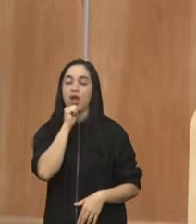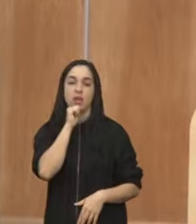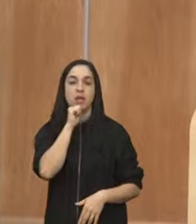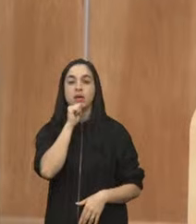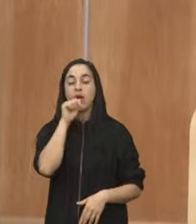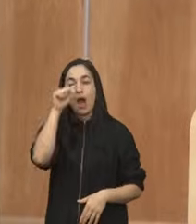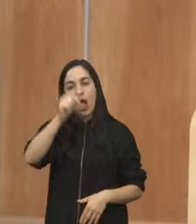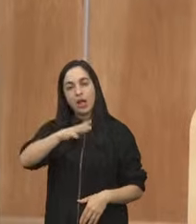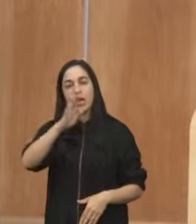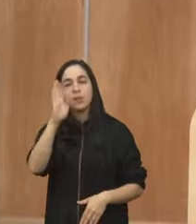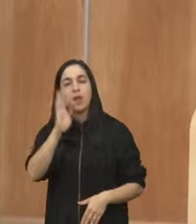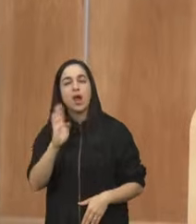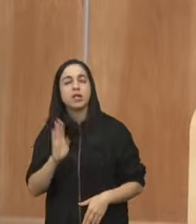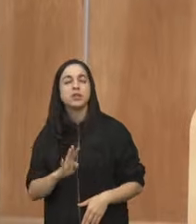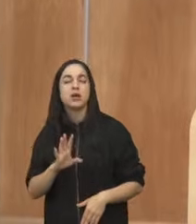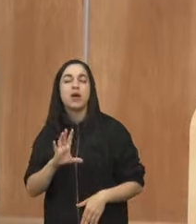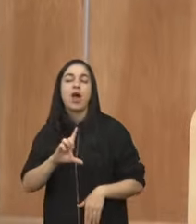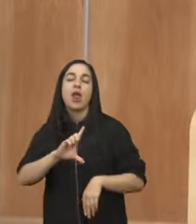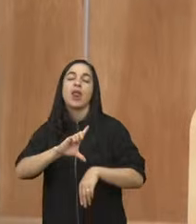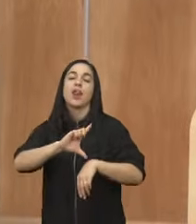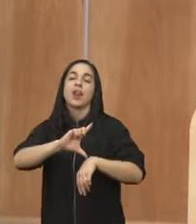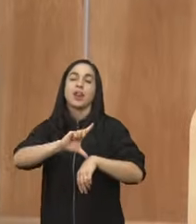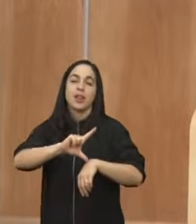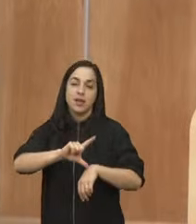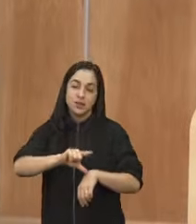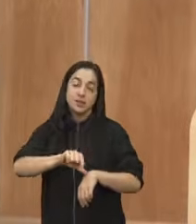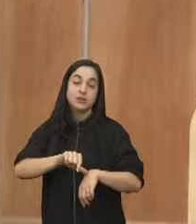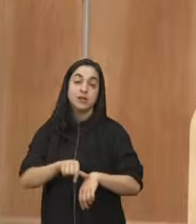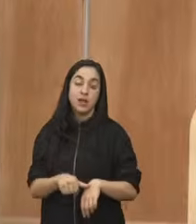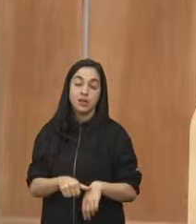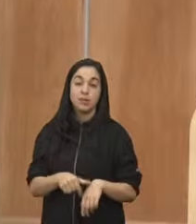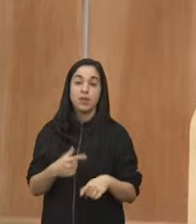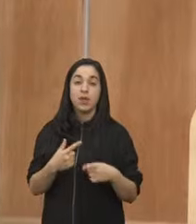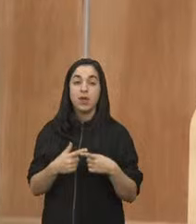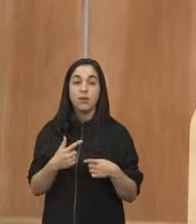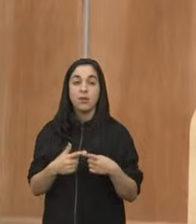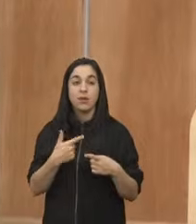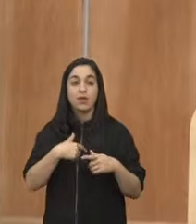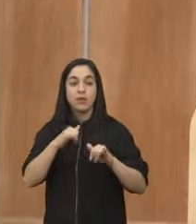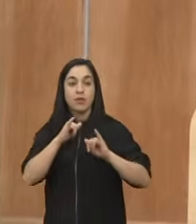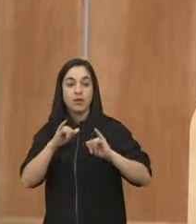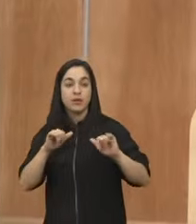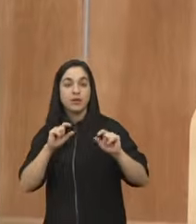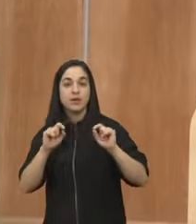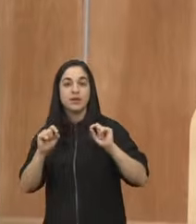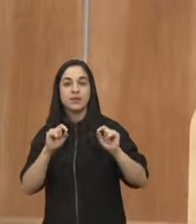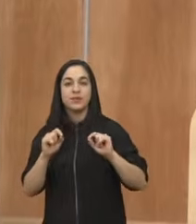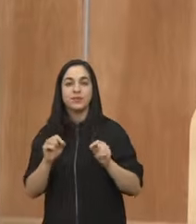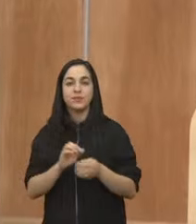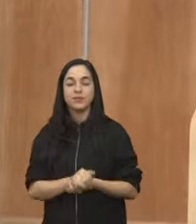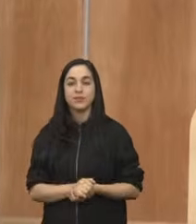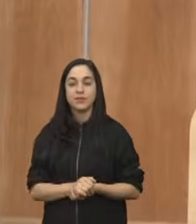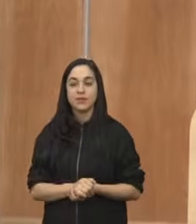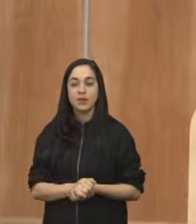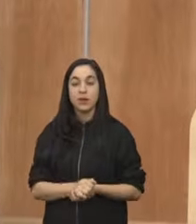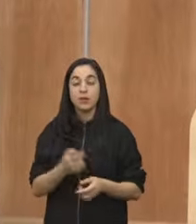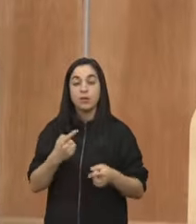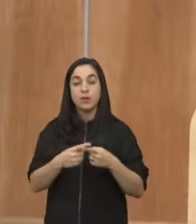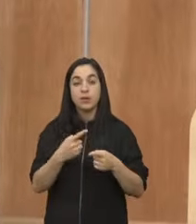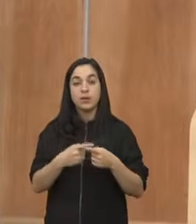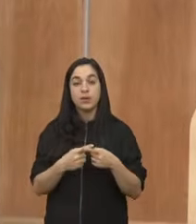Aqui o Brasil estava muito atrasado. E por que eu estou falando isso para vocês? Porque se a gente não